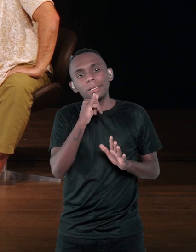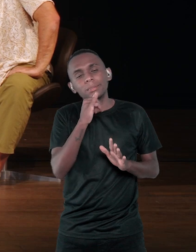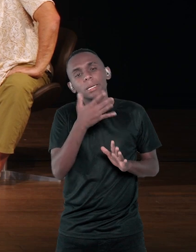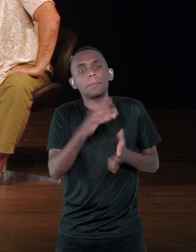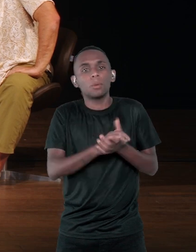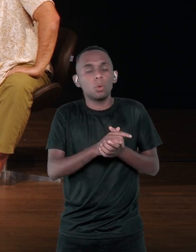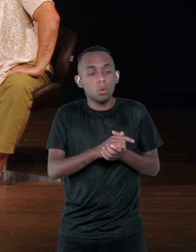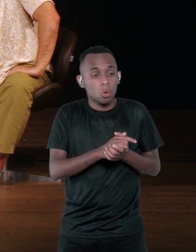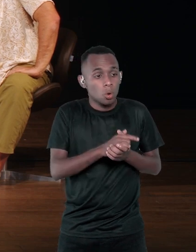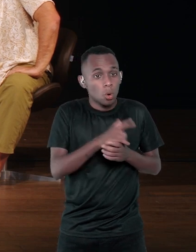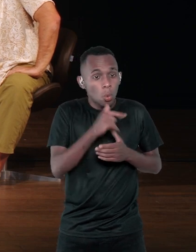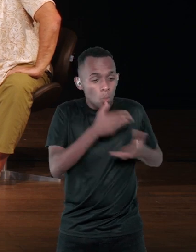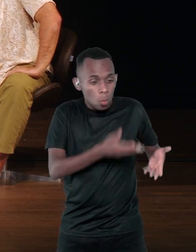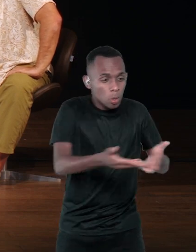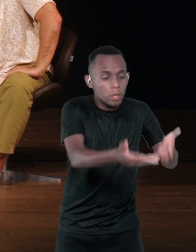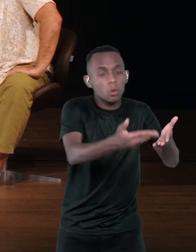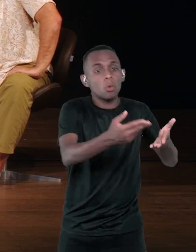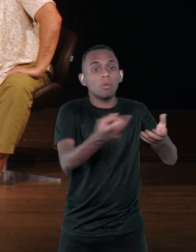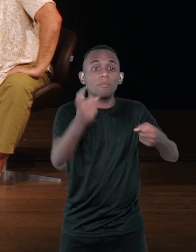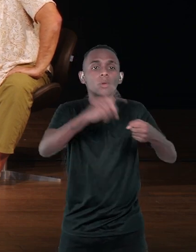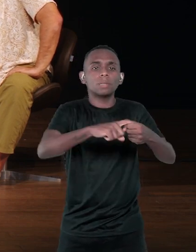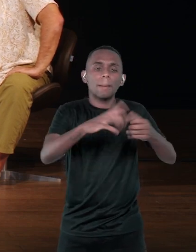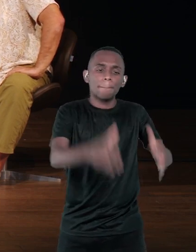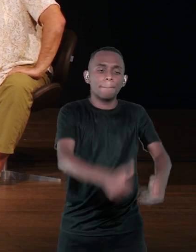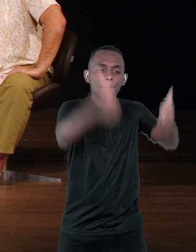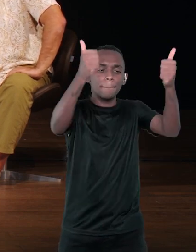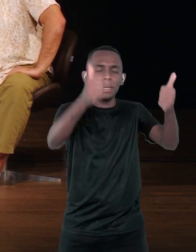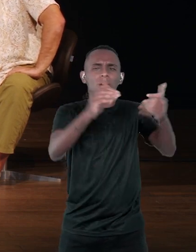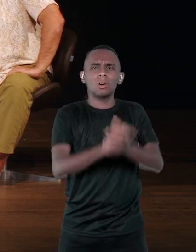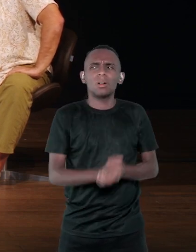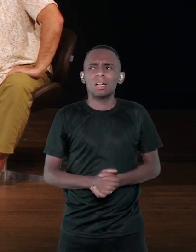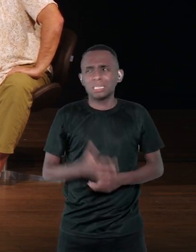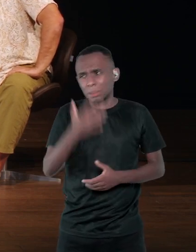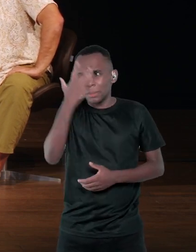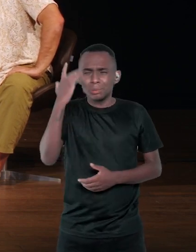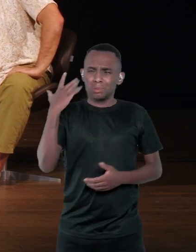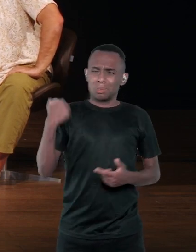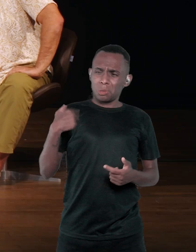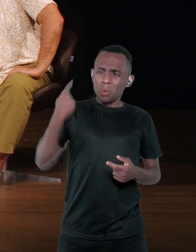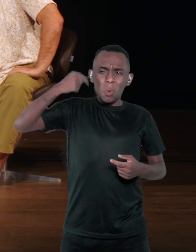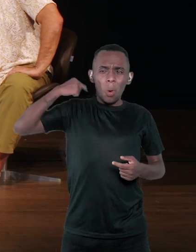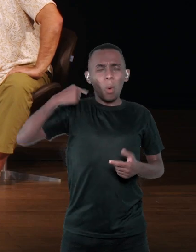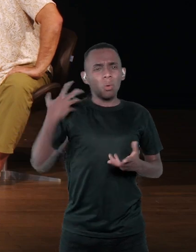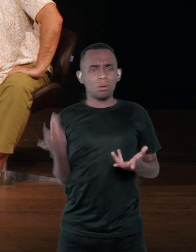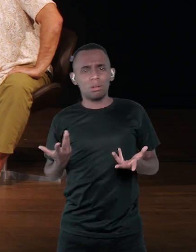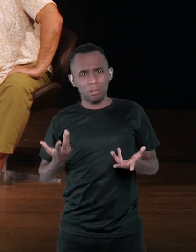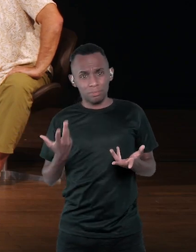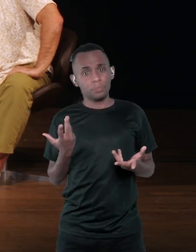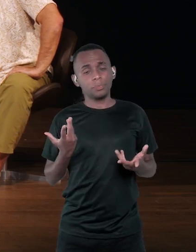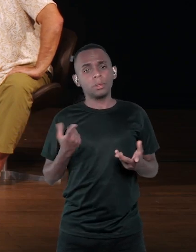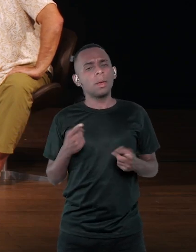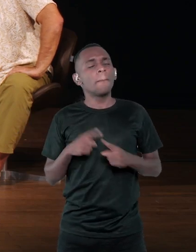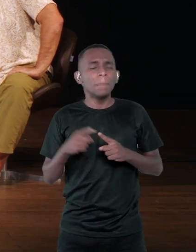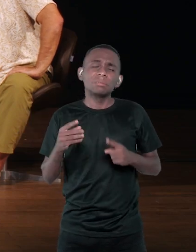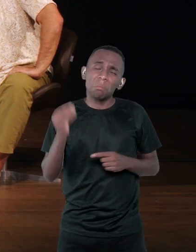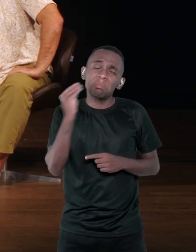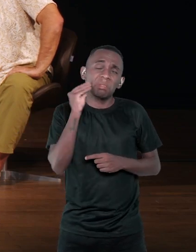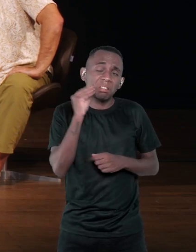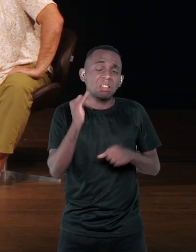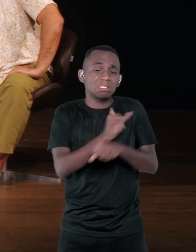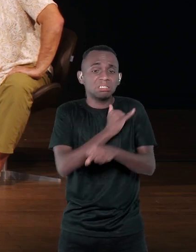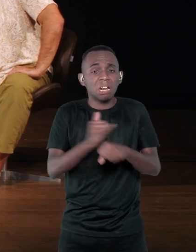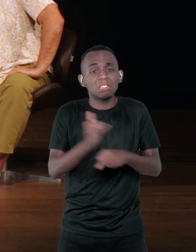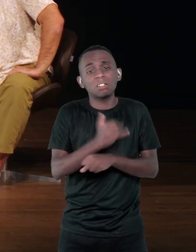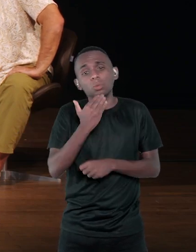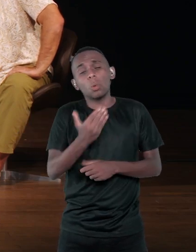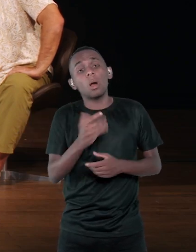se propor a recuperar um rio. E acharam que eu tinha enlouquecido de vez, mas vamos lá, vamos ver como é que podemos fazer isso. E a gente foi